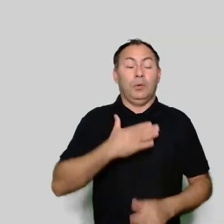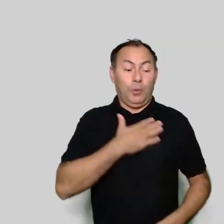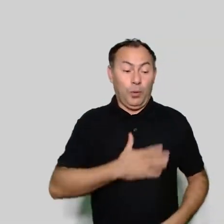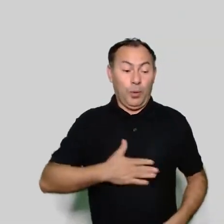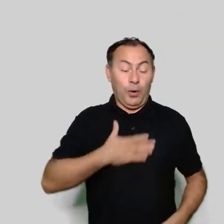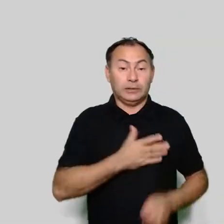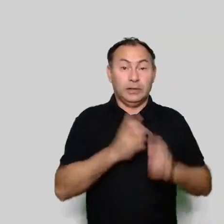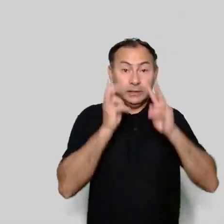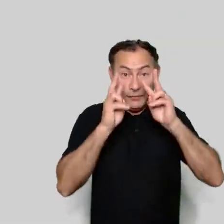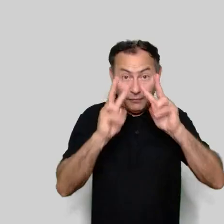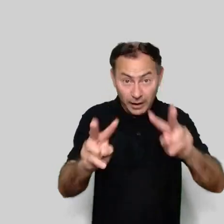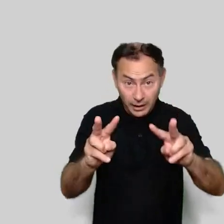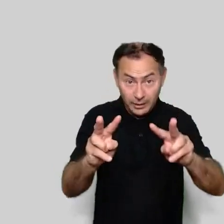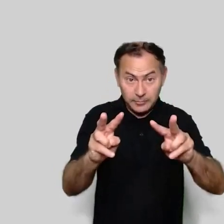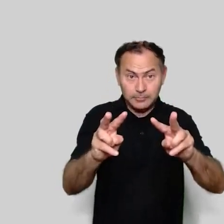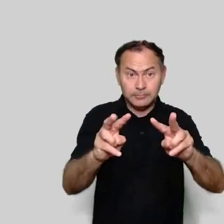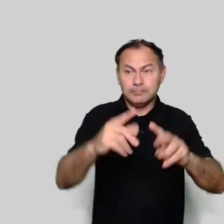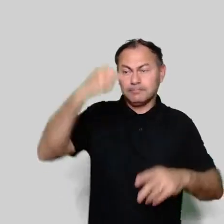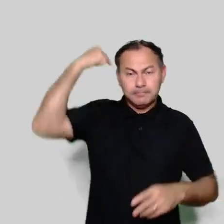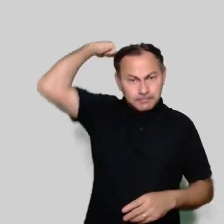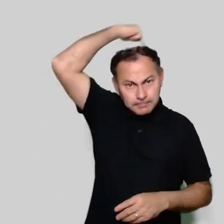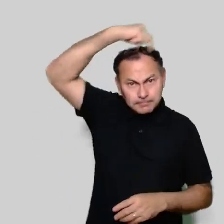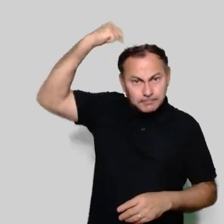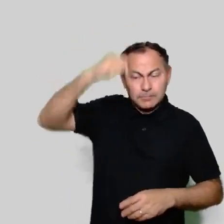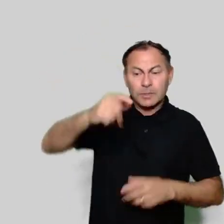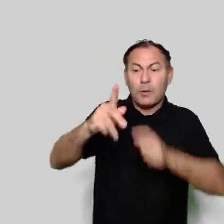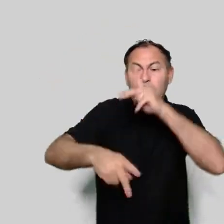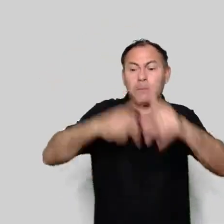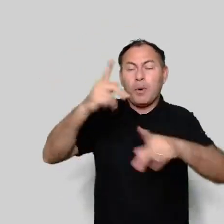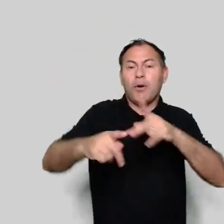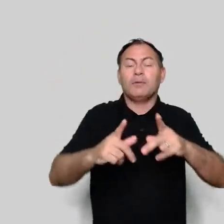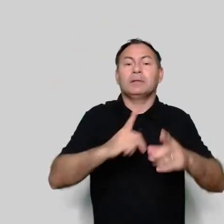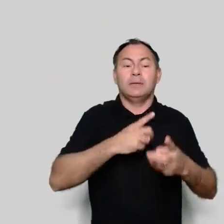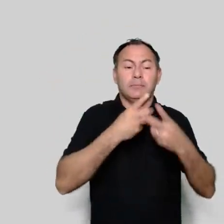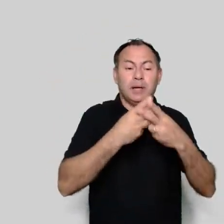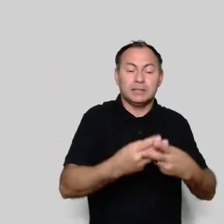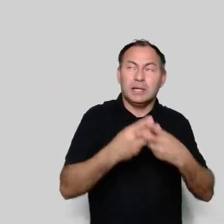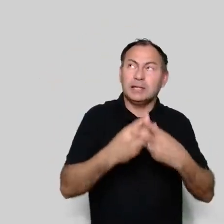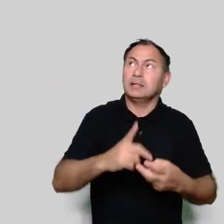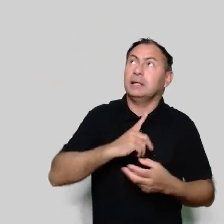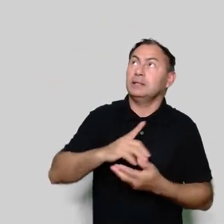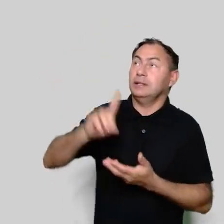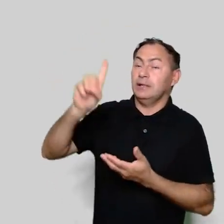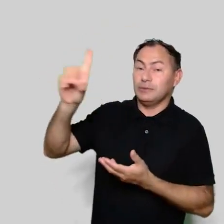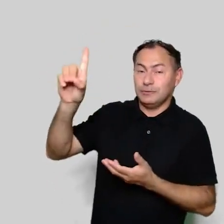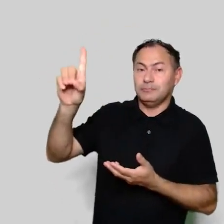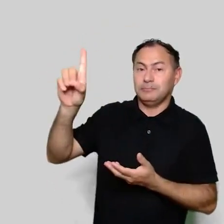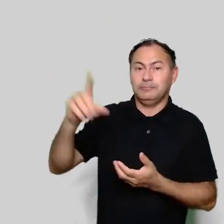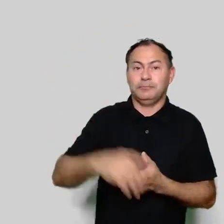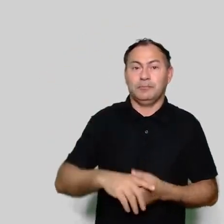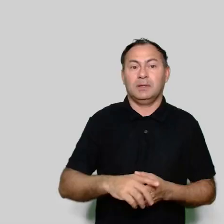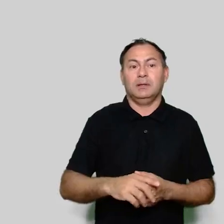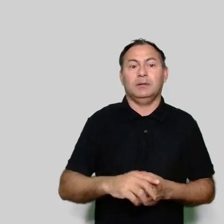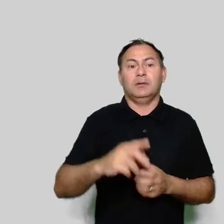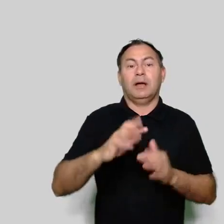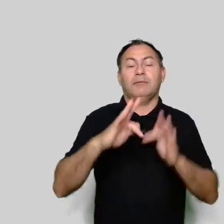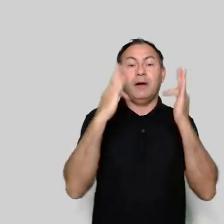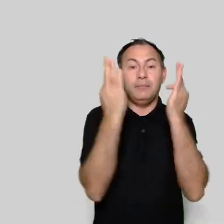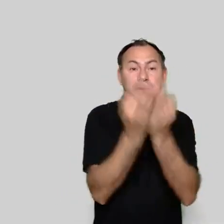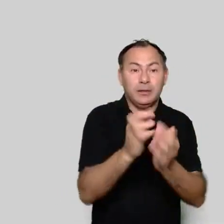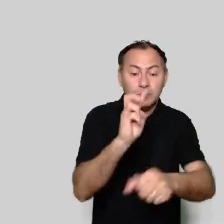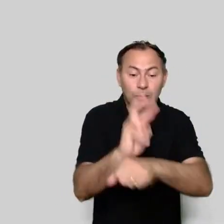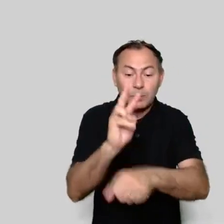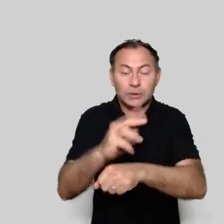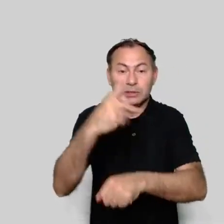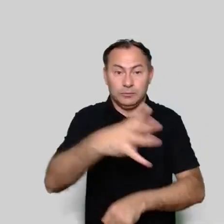Gosto de ver a santidade no povo paciente de Deus, nos pais